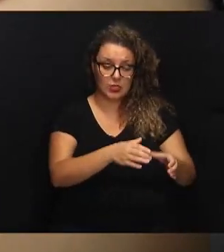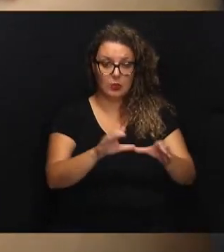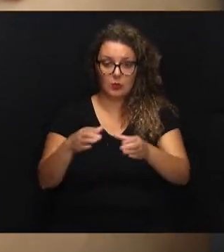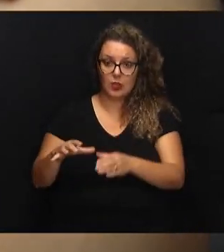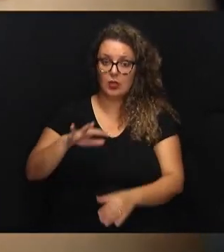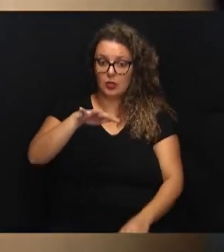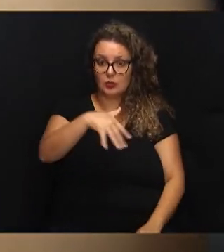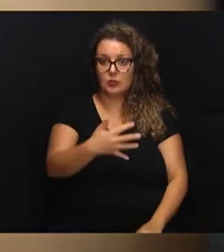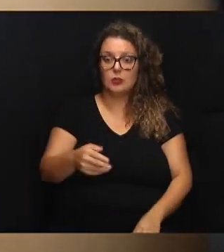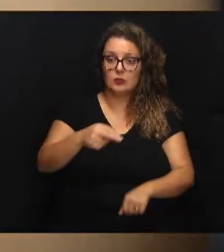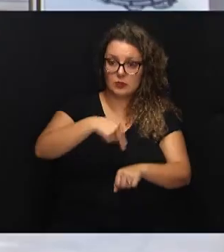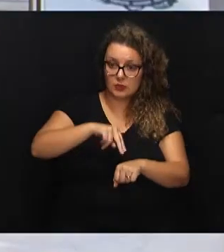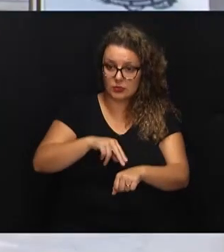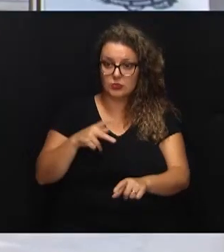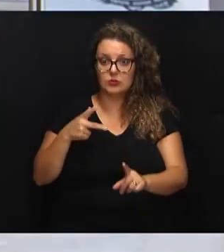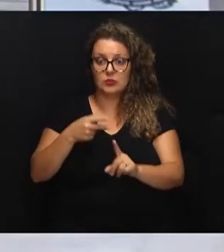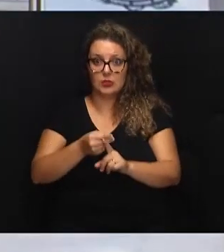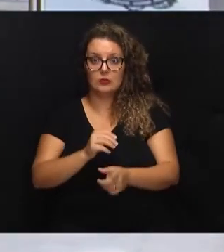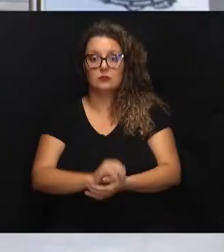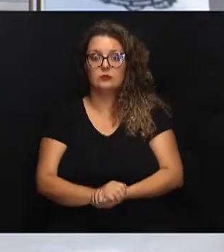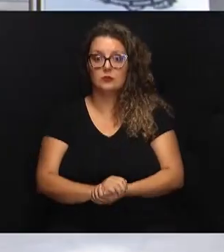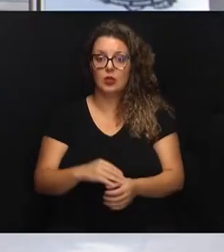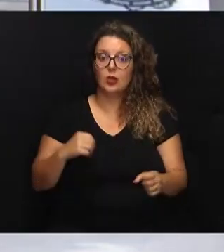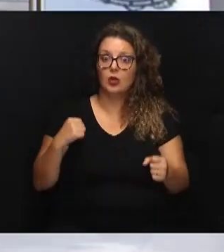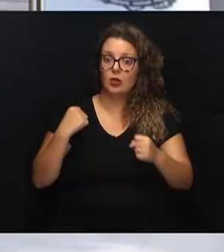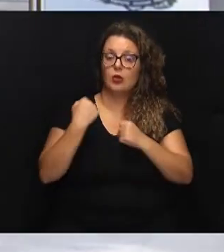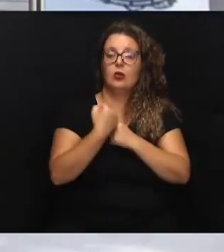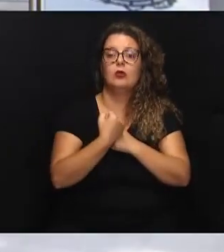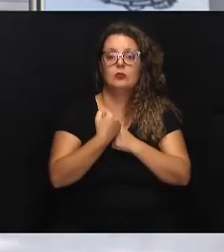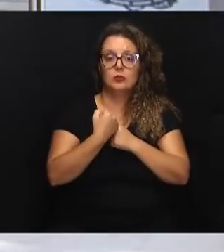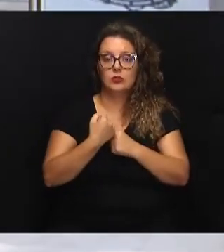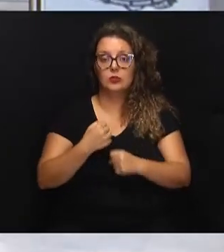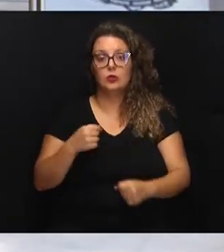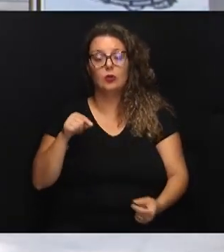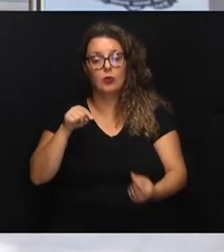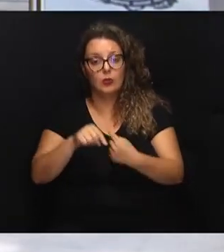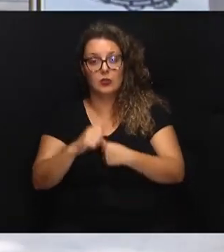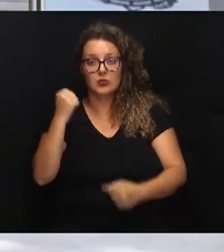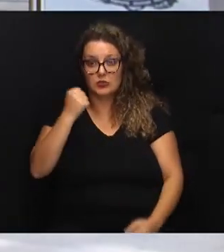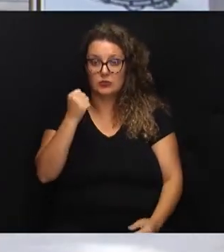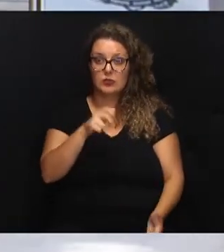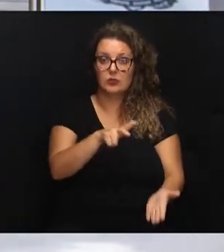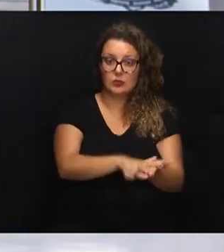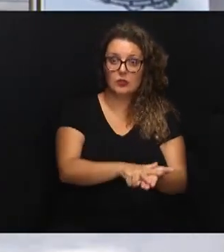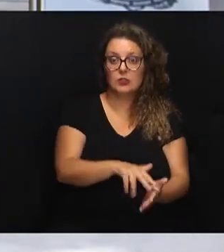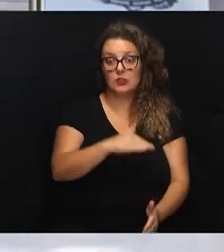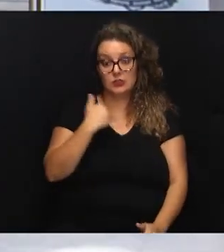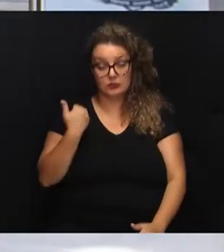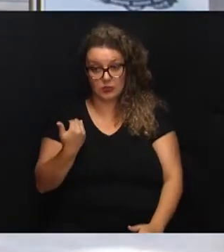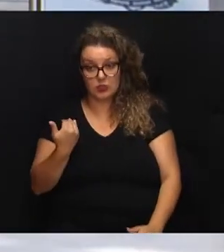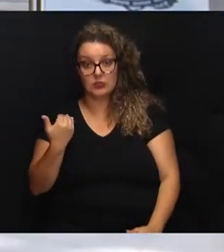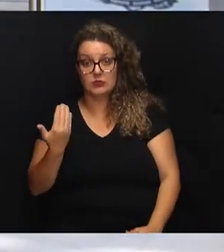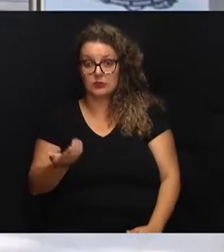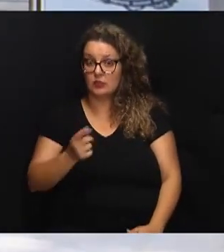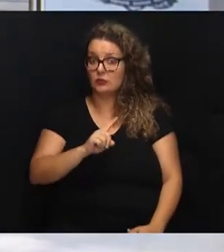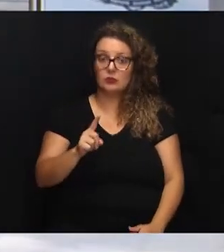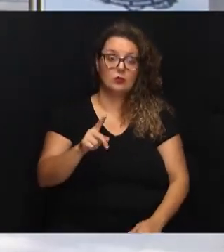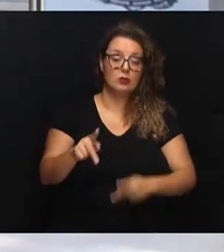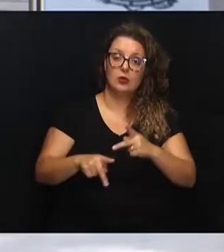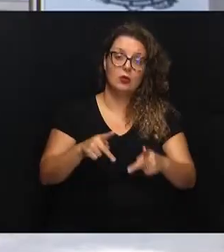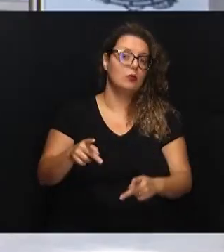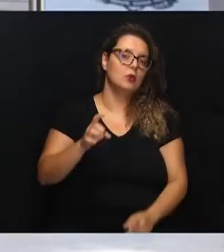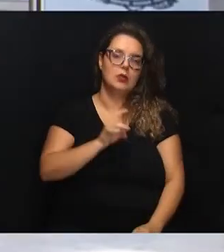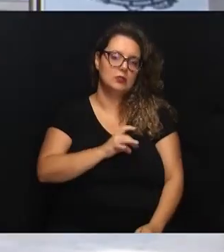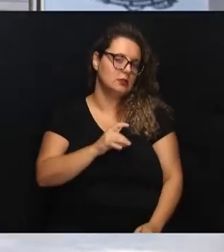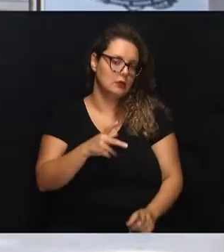calendário nacional de vacinação. Ela protege contra as formas graves da doença, as internações e os óbitos. Então não é para a população ter medo